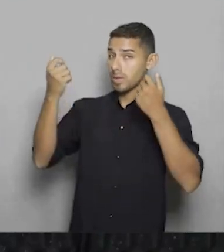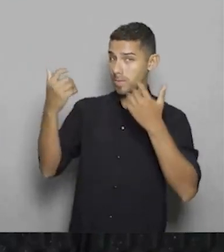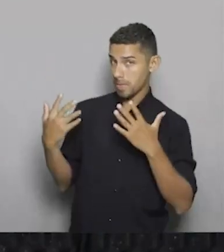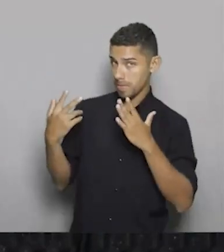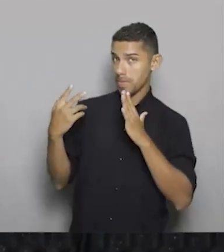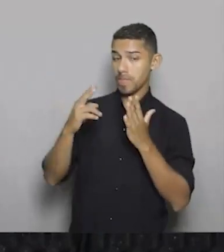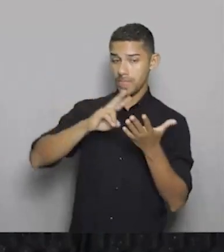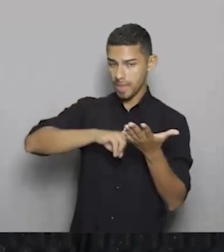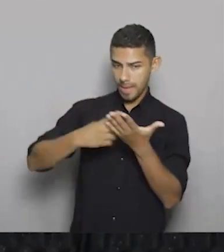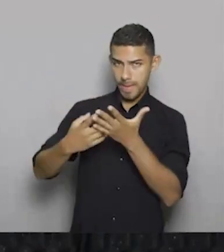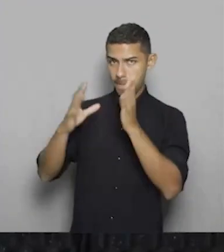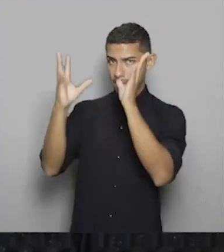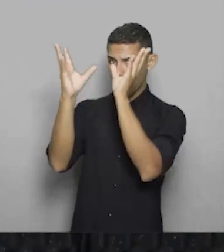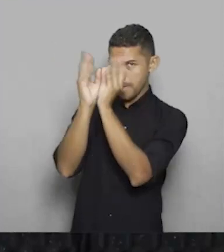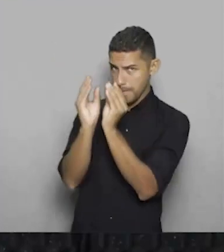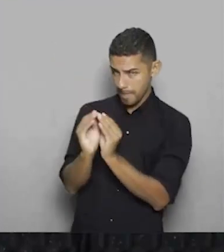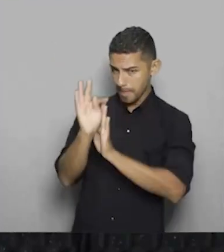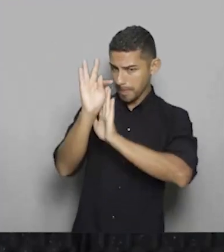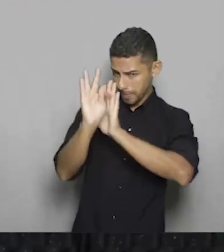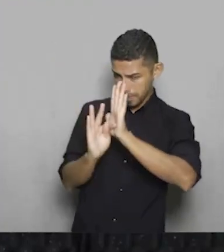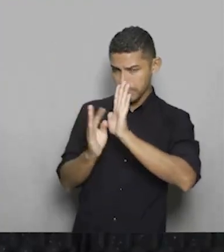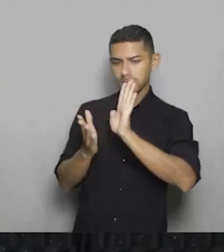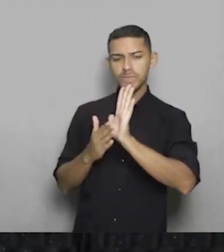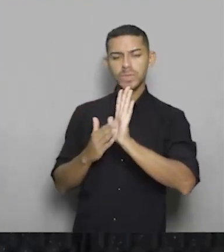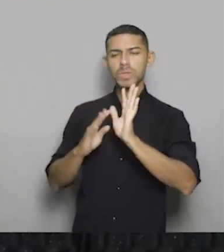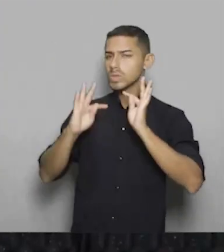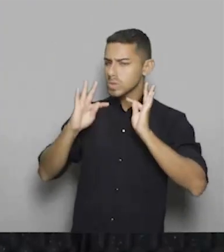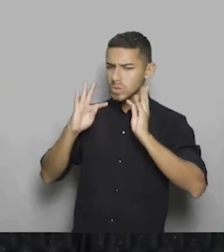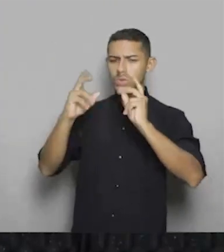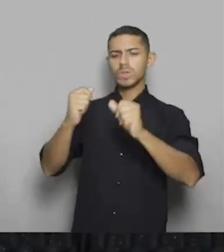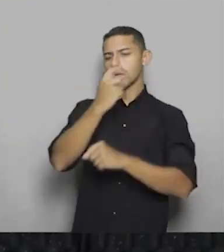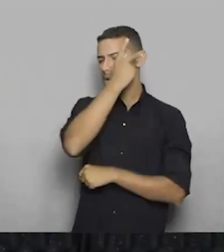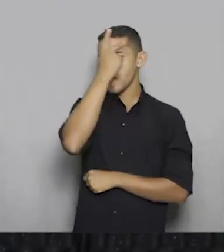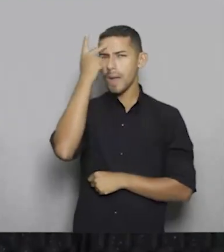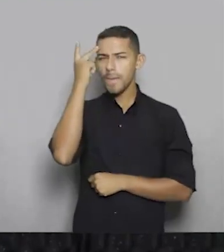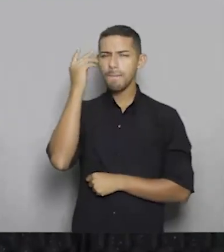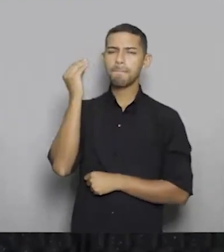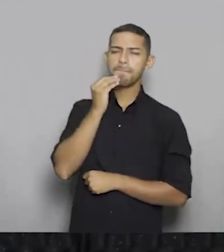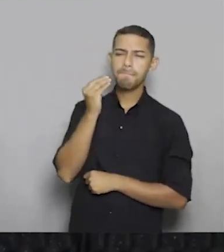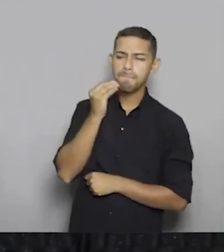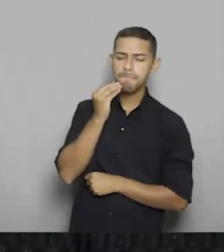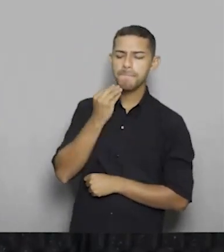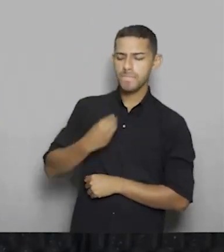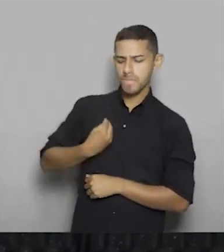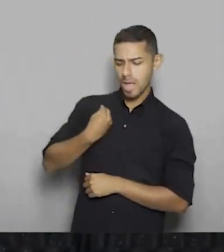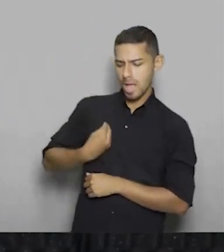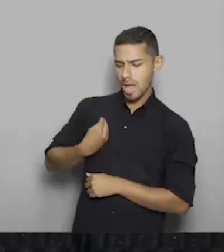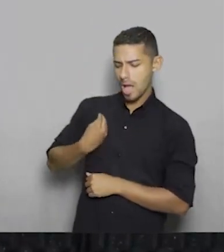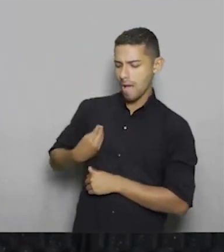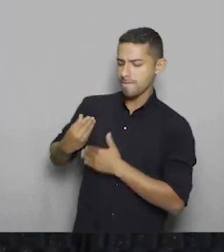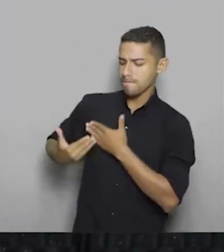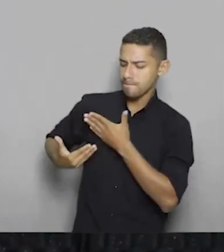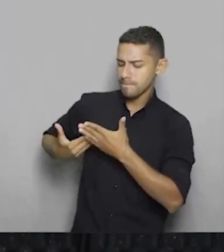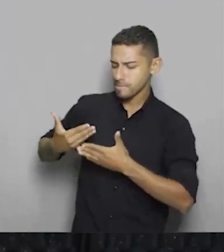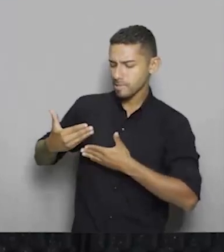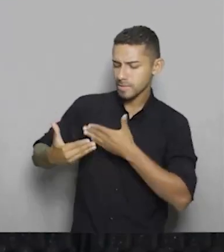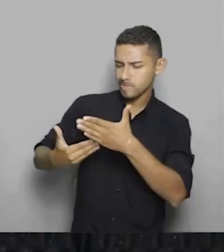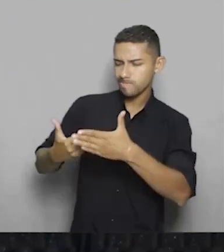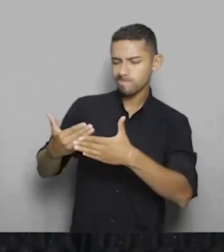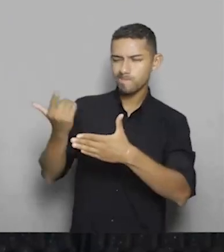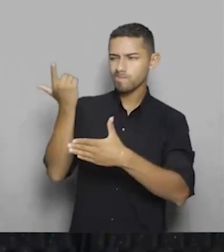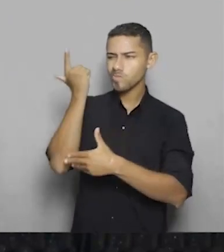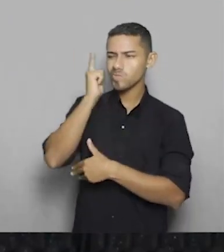assim, em resumo, ele coloca aqui que todos tentam, levam uma vida, né, esforçando-se para conseguir um